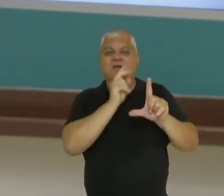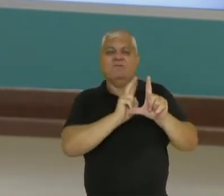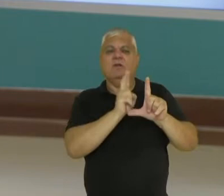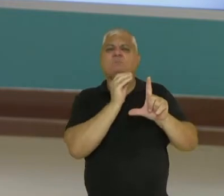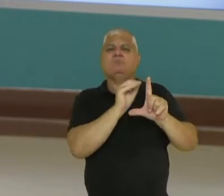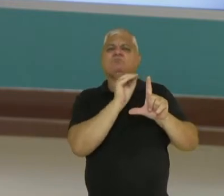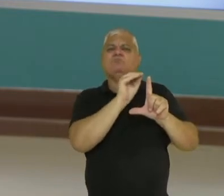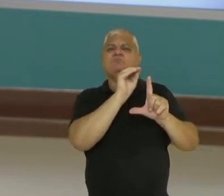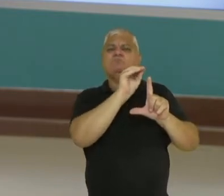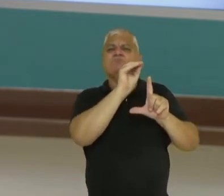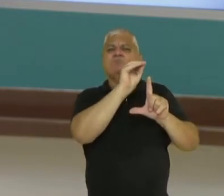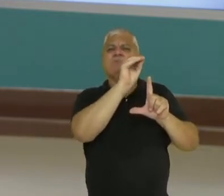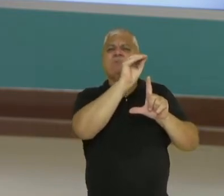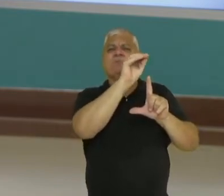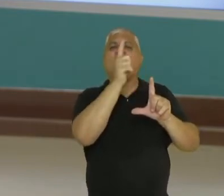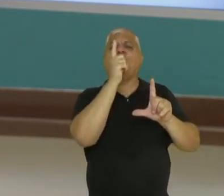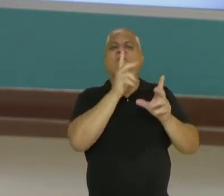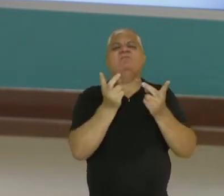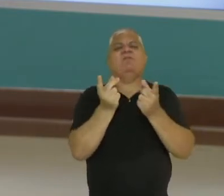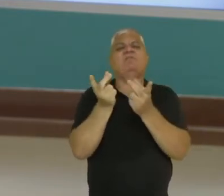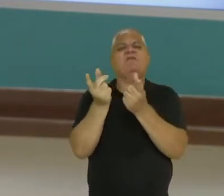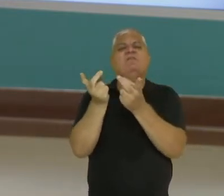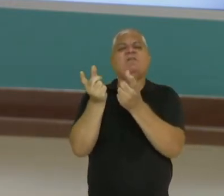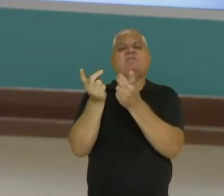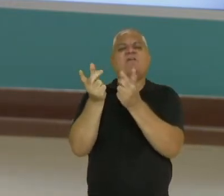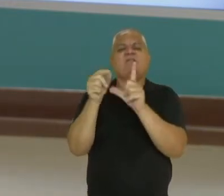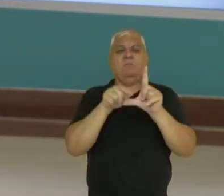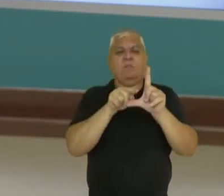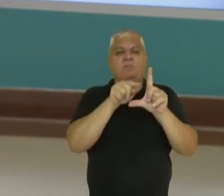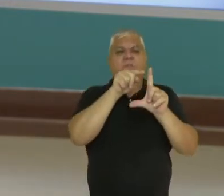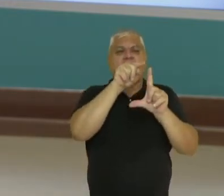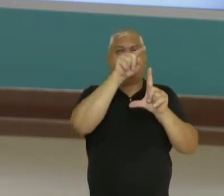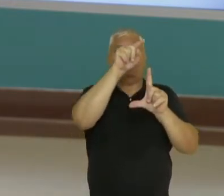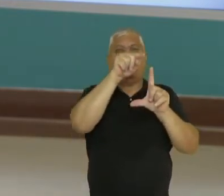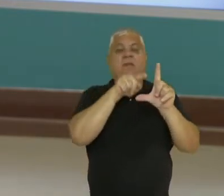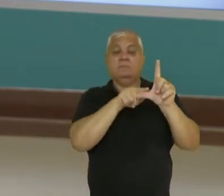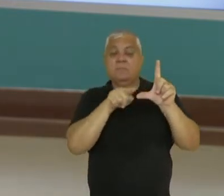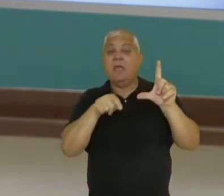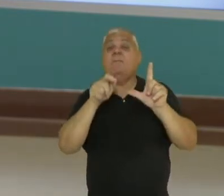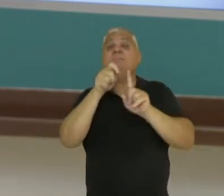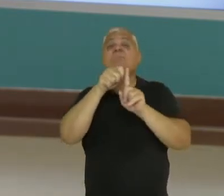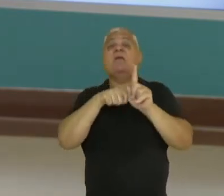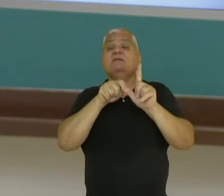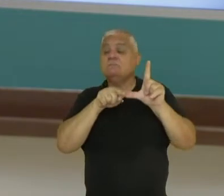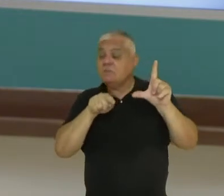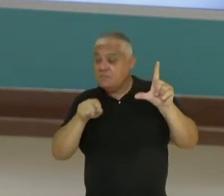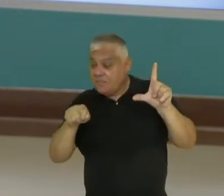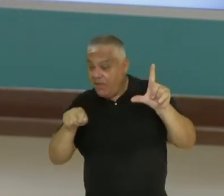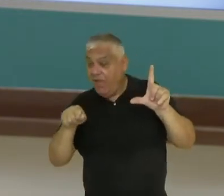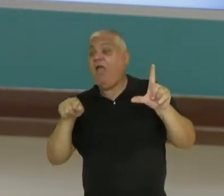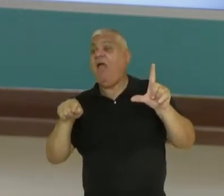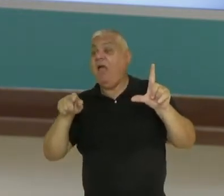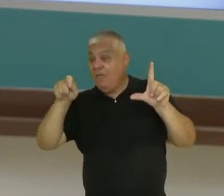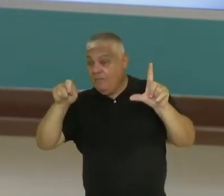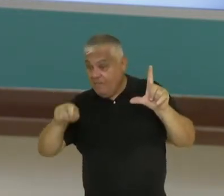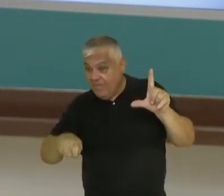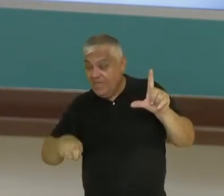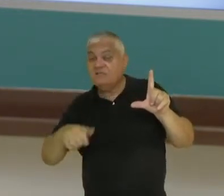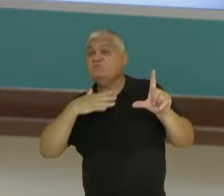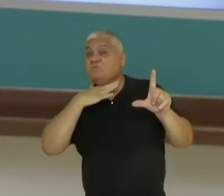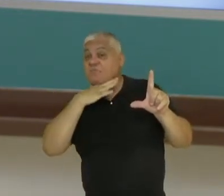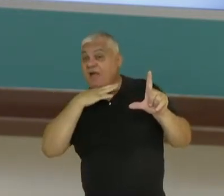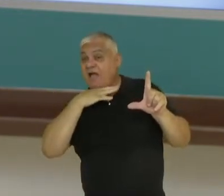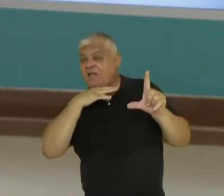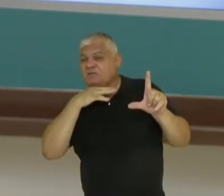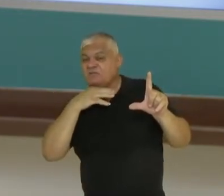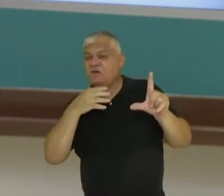o quanto a empresa conseguiu vender, né, em determinados meses, e aí você vai olhar a tendência do gráfico. De repente, essa empresa aqui no mês de março não